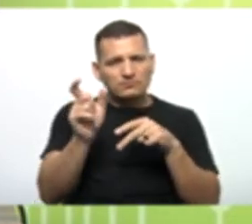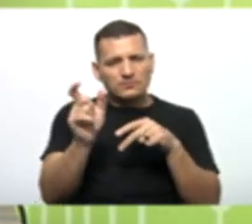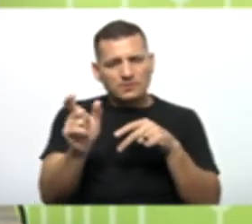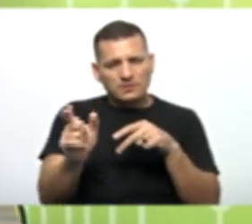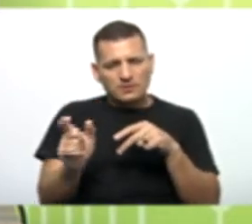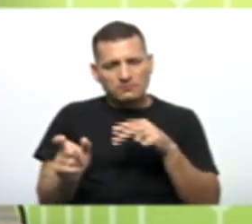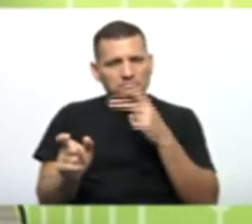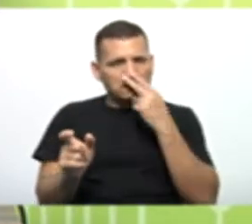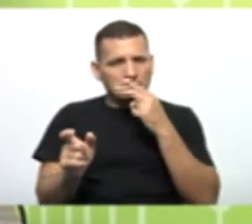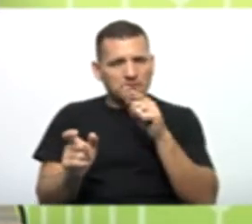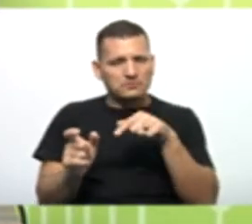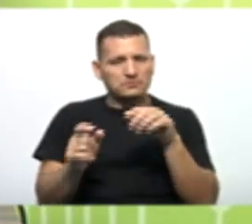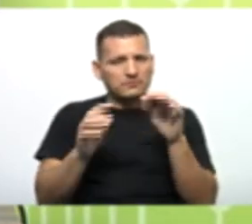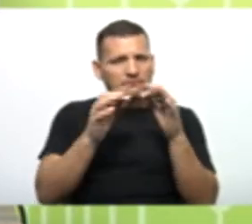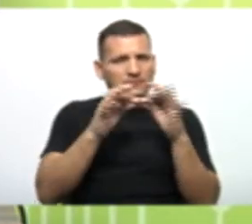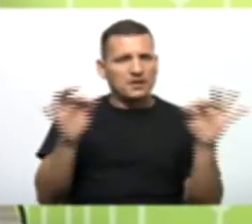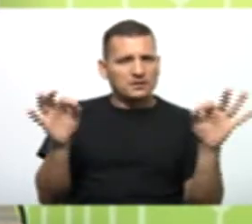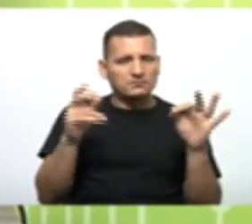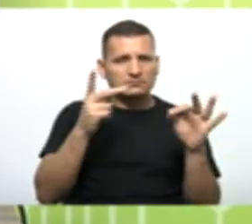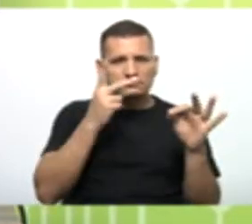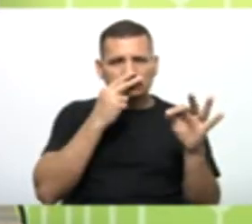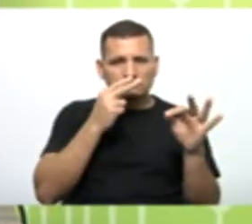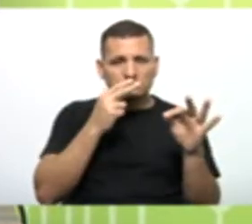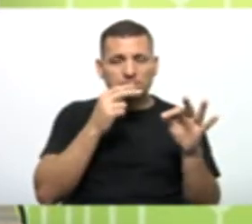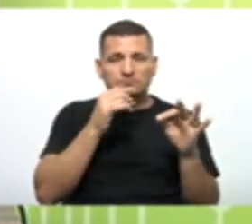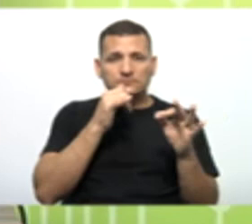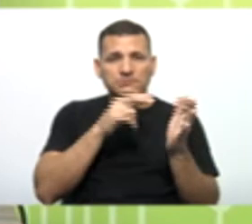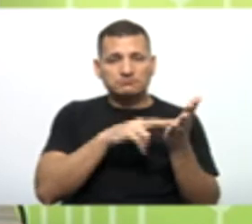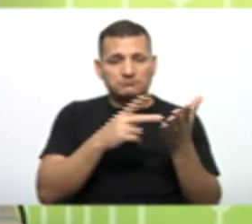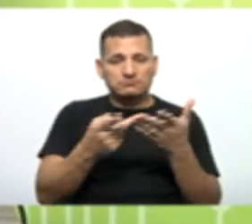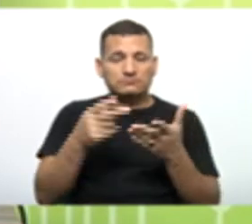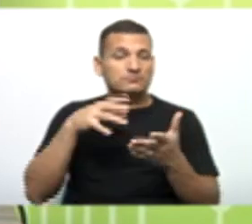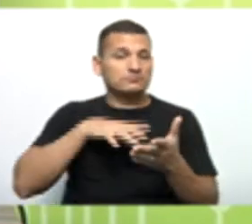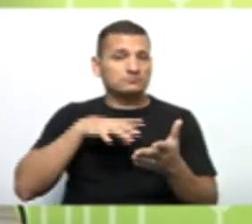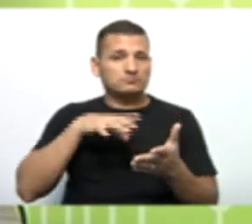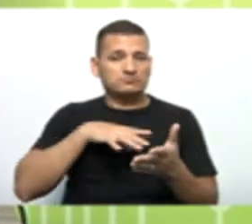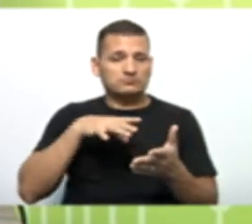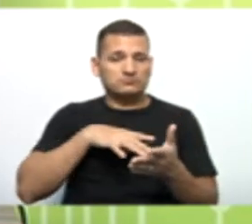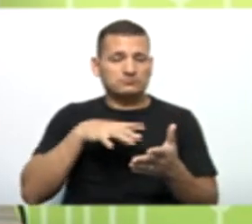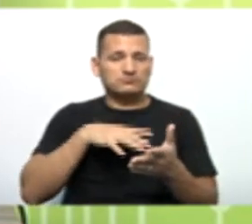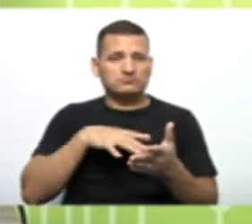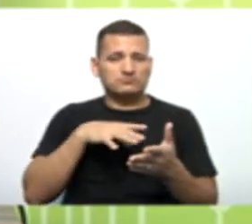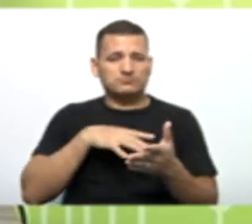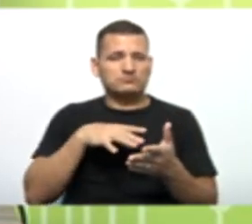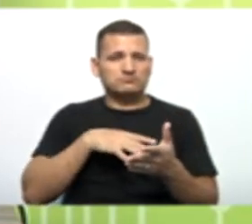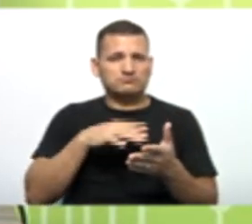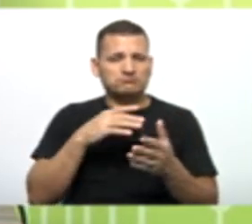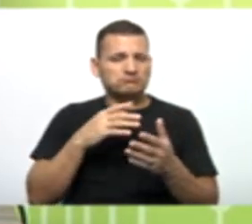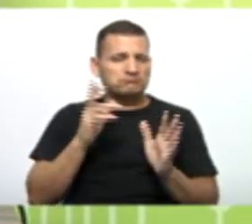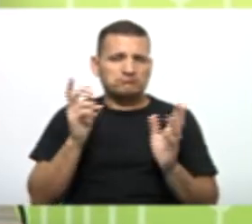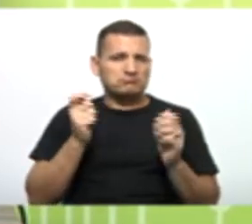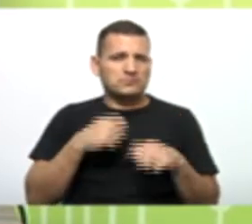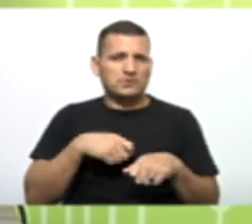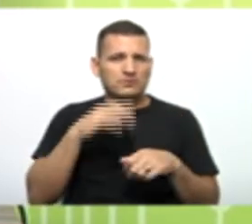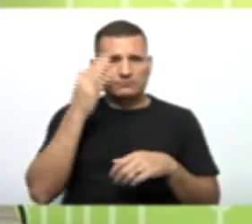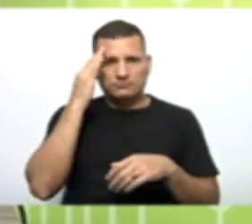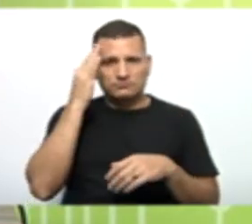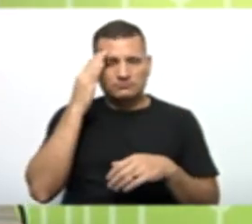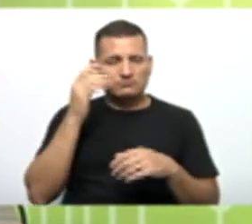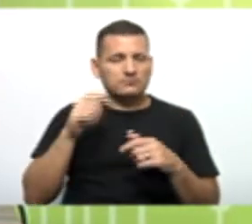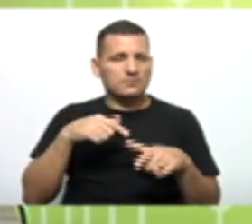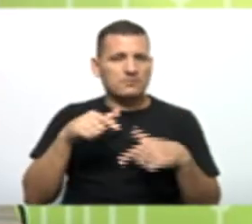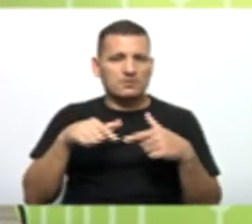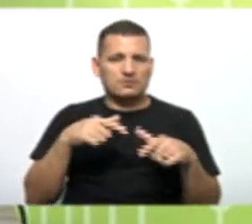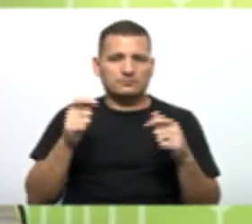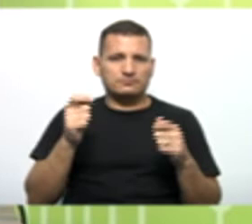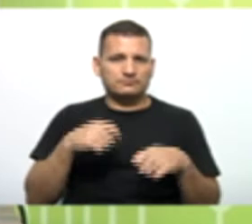são frases em inglês, que se você traduzir para o português fica muito, muito tranquilo, muito fácil de você trabalhar. Já